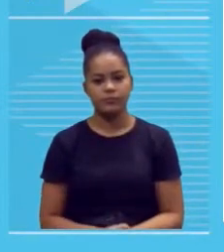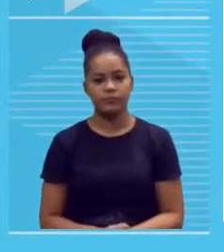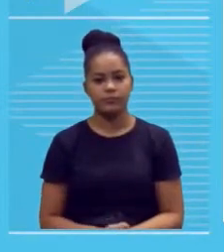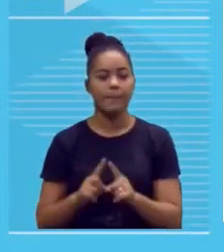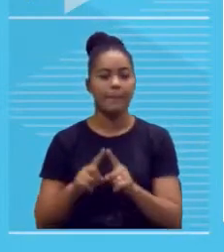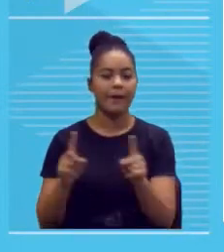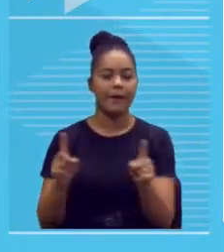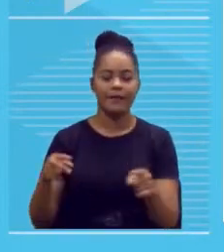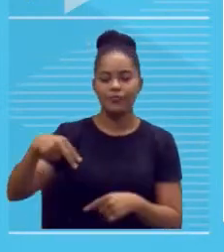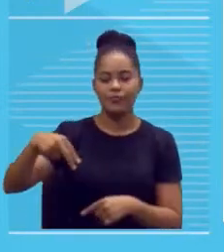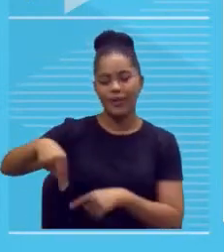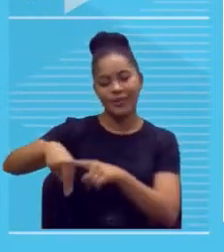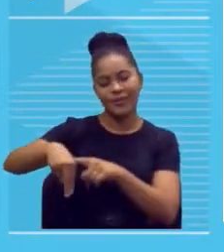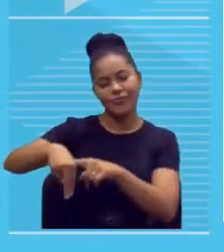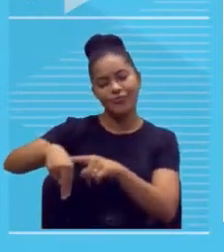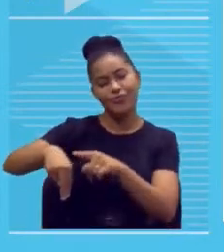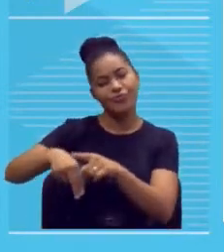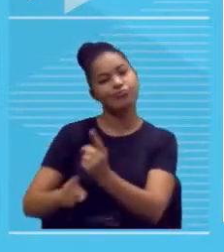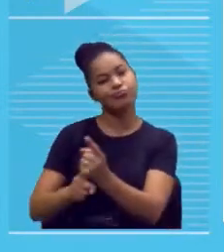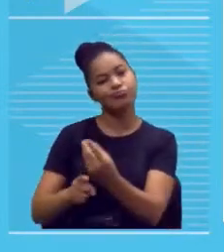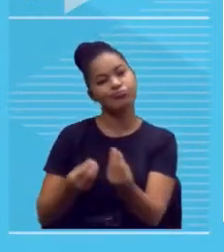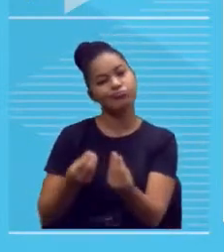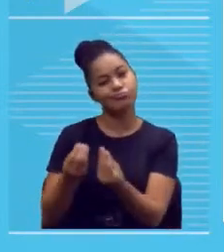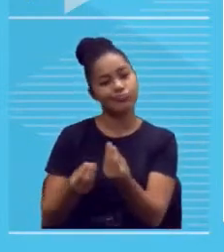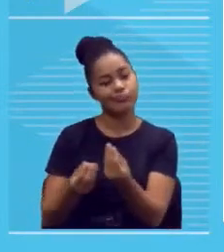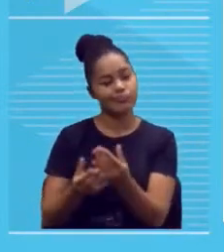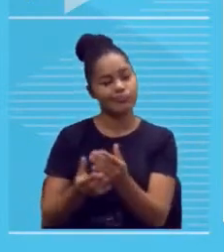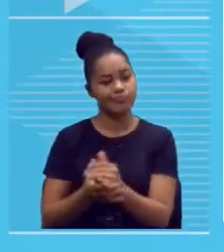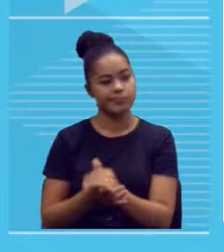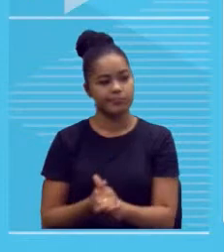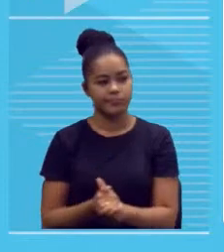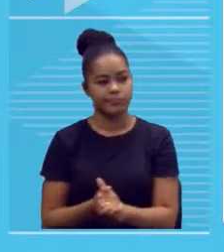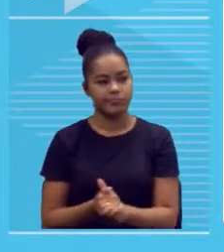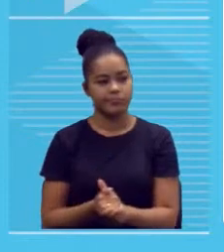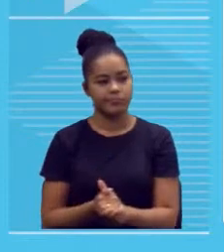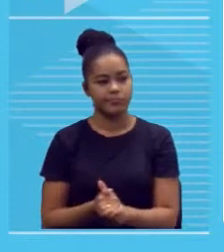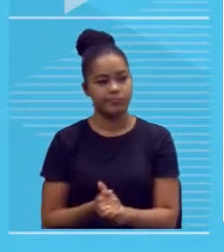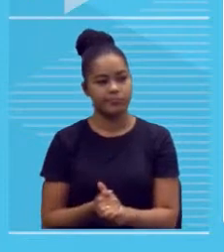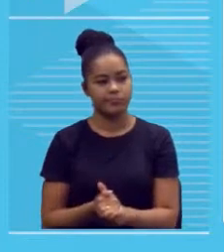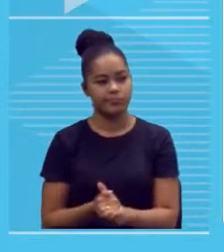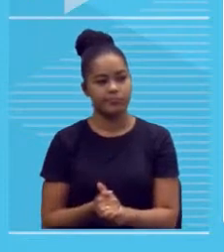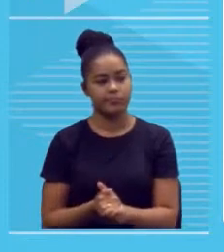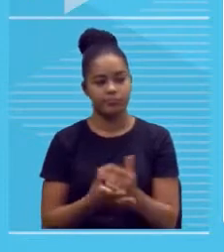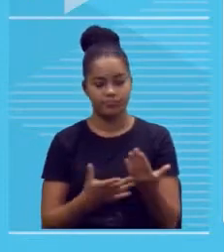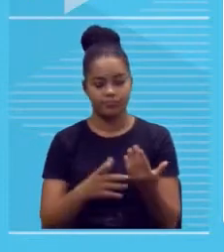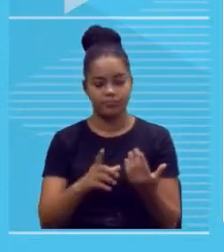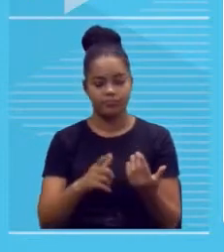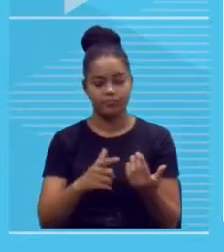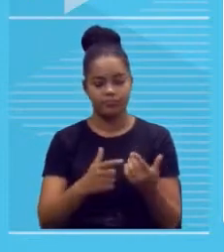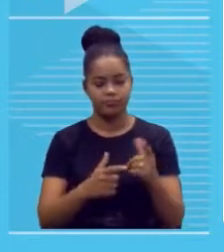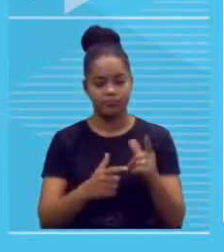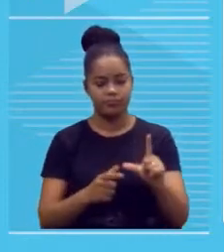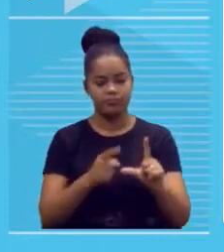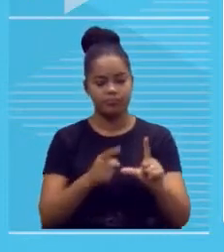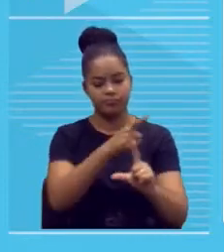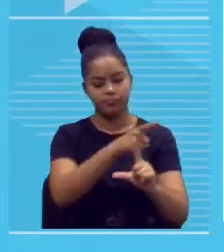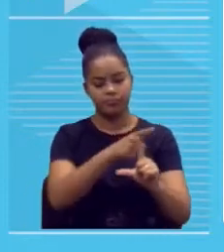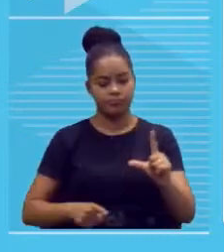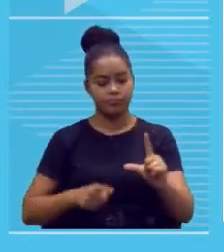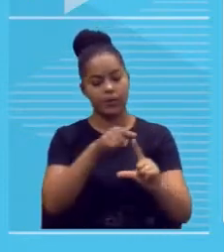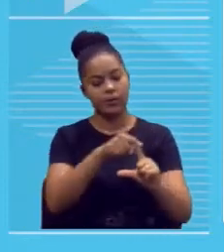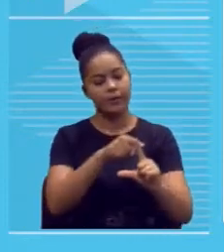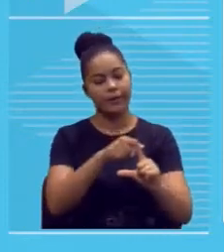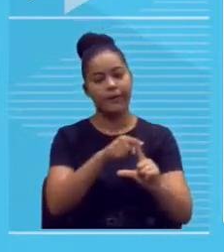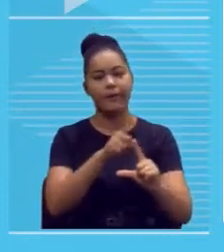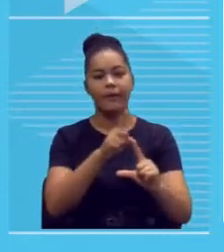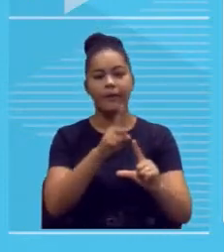Sempre onde a reta toca ou corta o eixo Y, já é o valor do seu